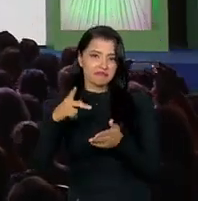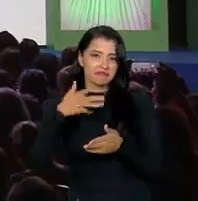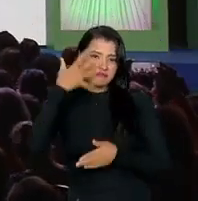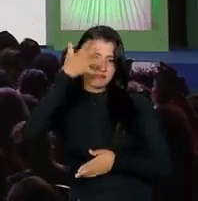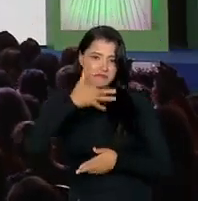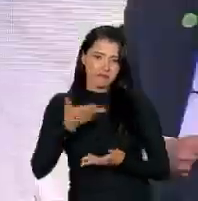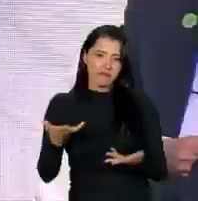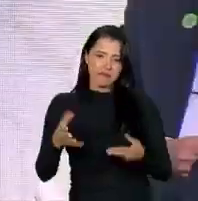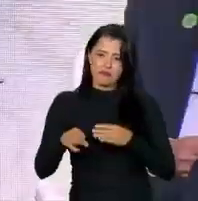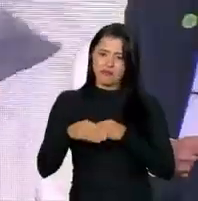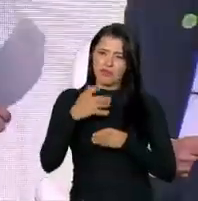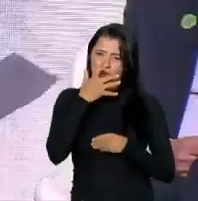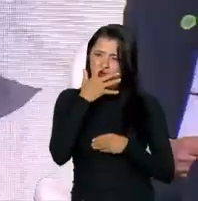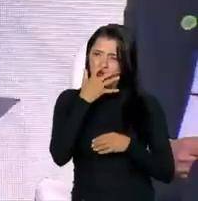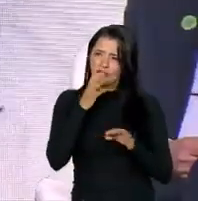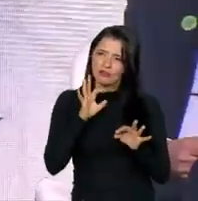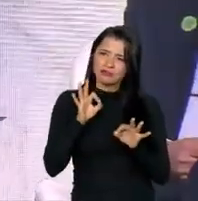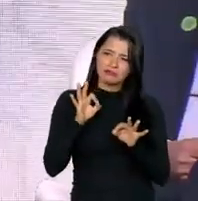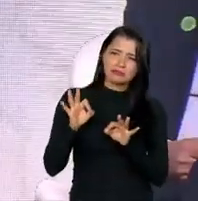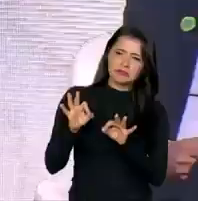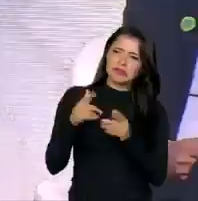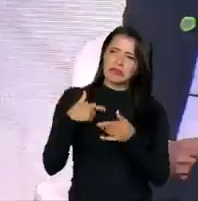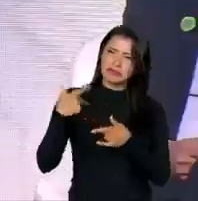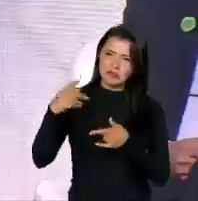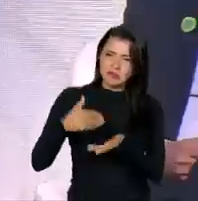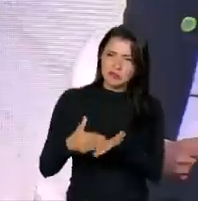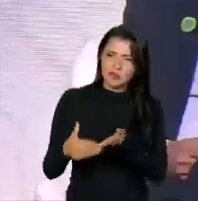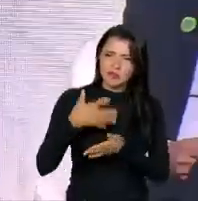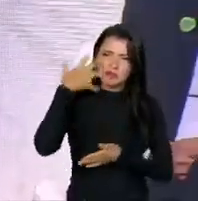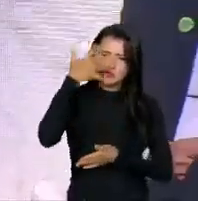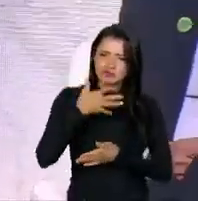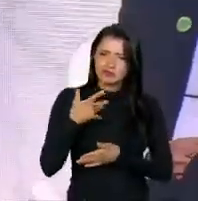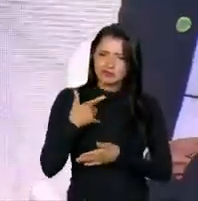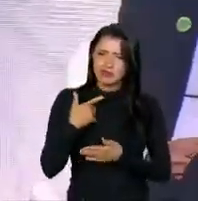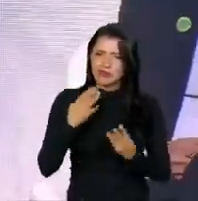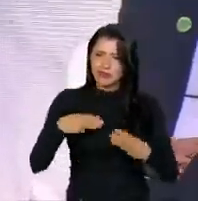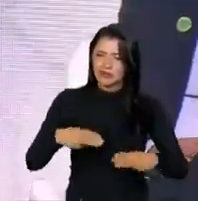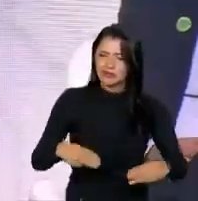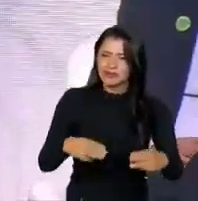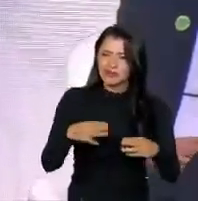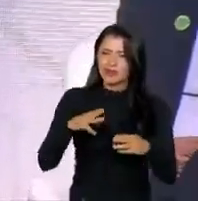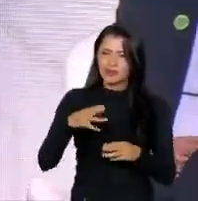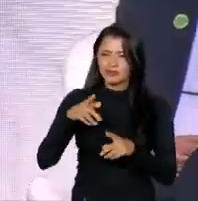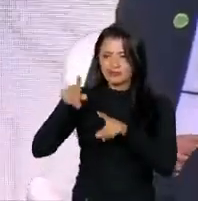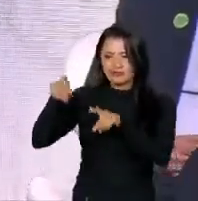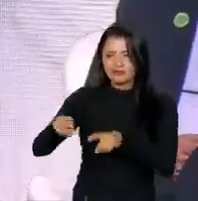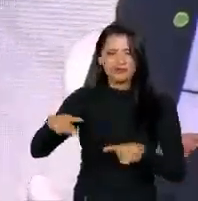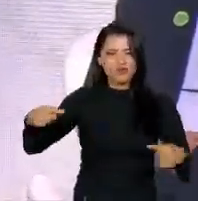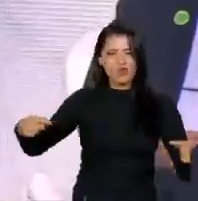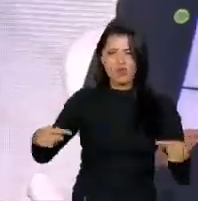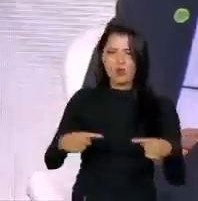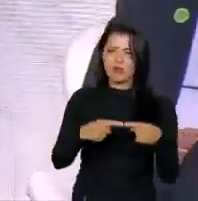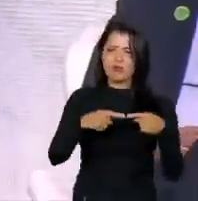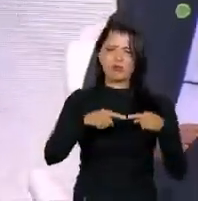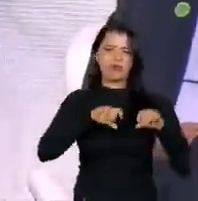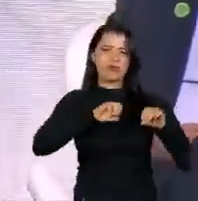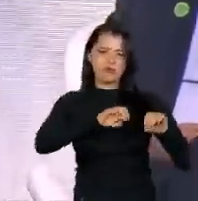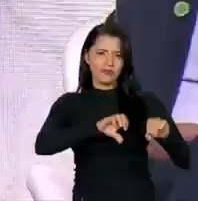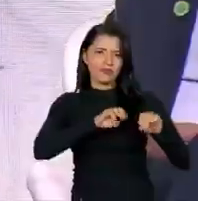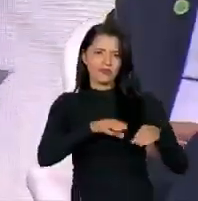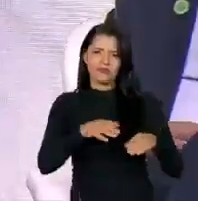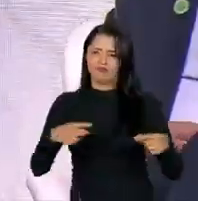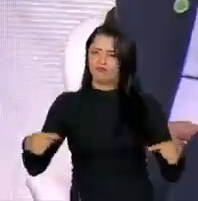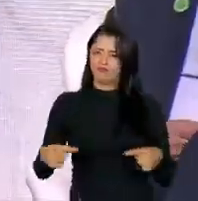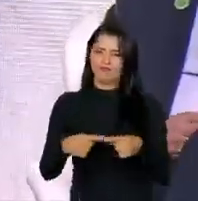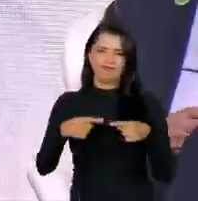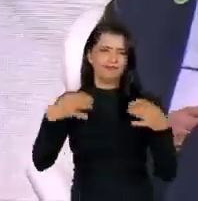aqui, no início da sua fala, é que o Ministério da Fazenda tem tudo a ver com a educação. Tenho certeza que muitos